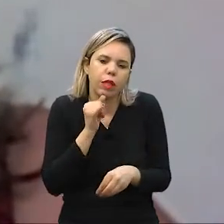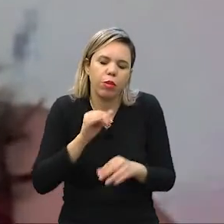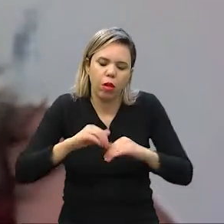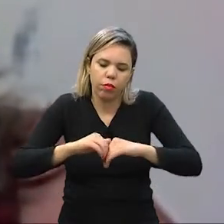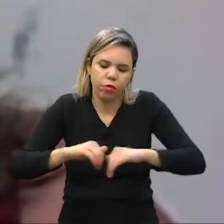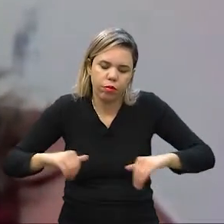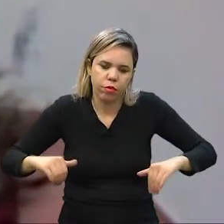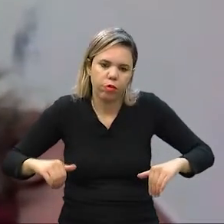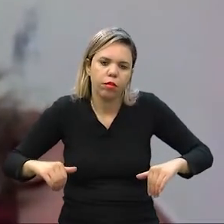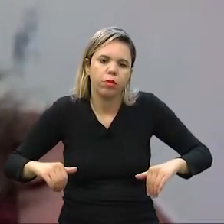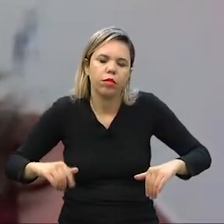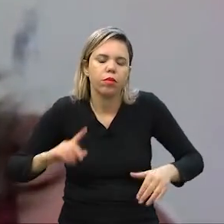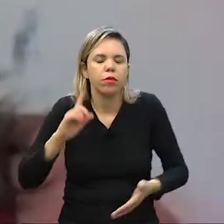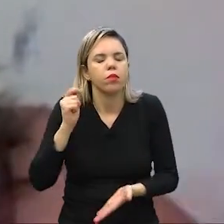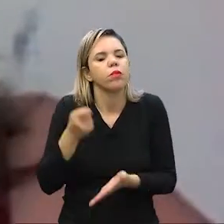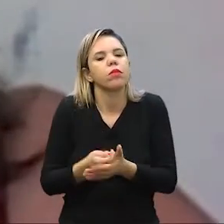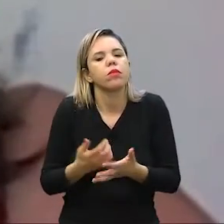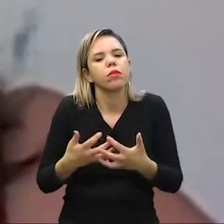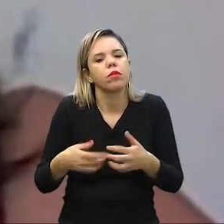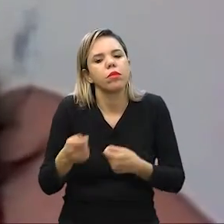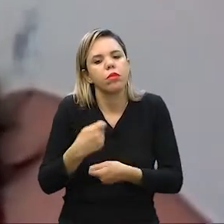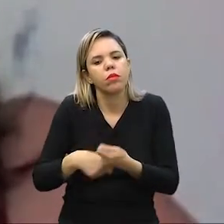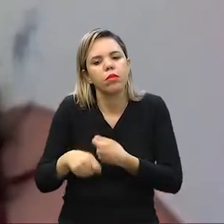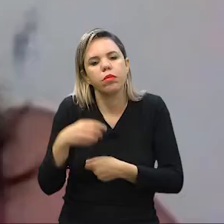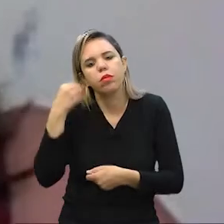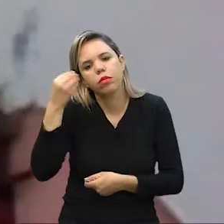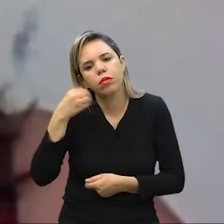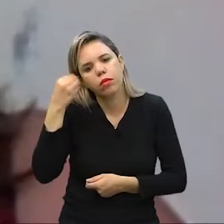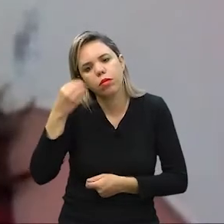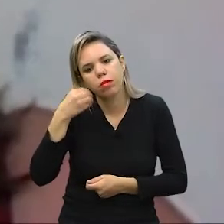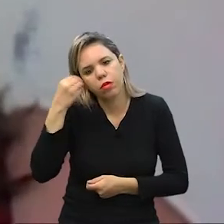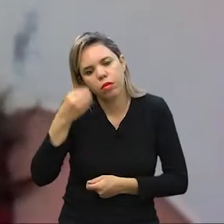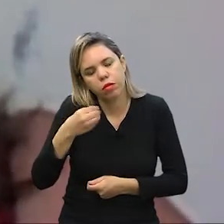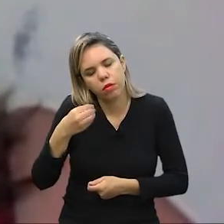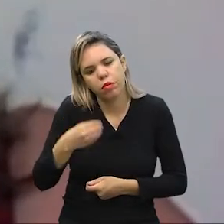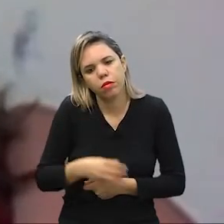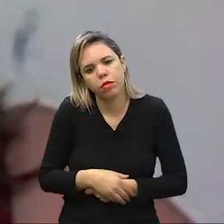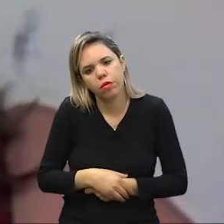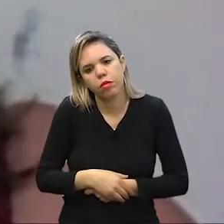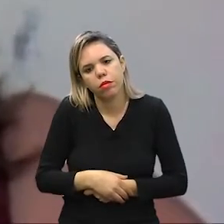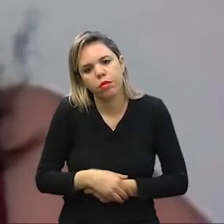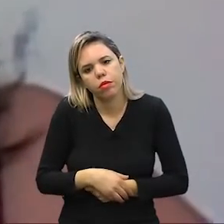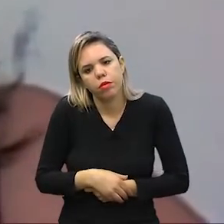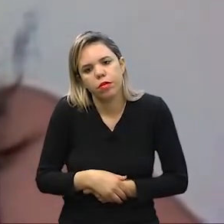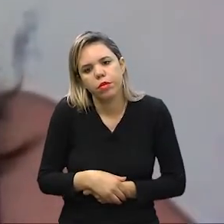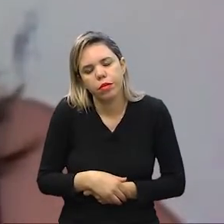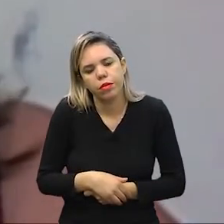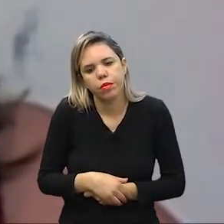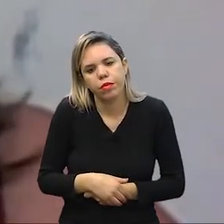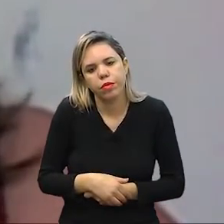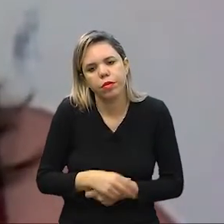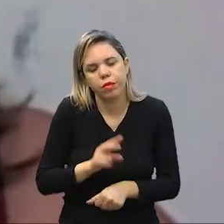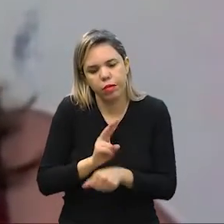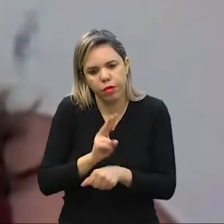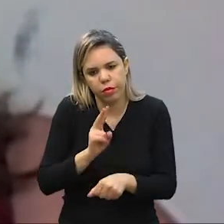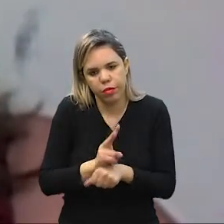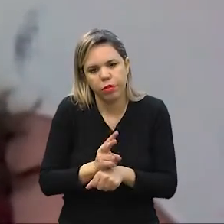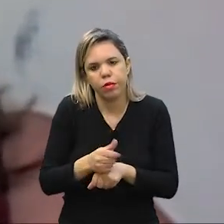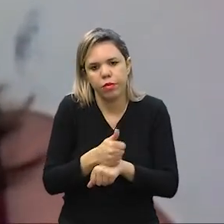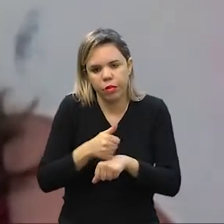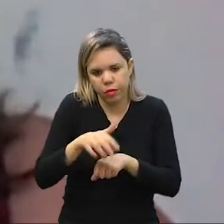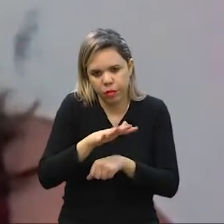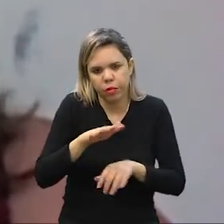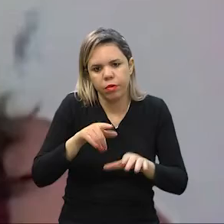desligar a tomada de decisão da geração de conhecimento e vice-versa, né? Então, a conservação dessas